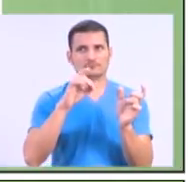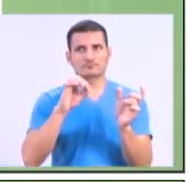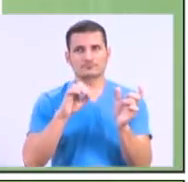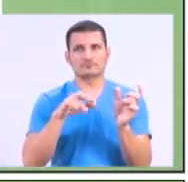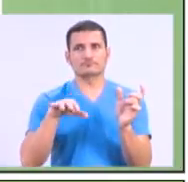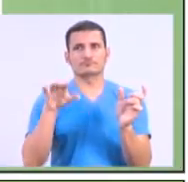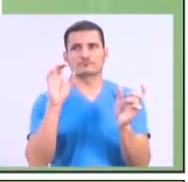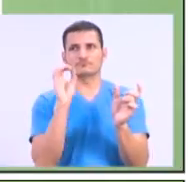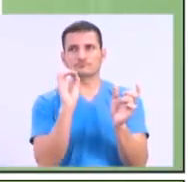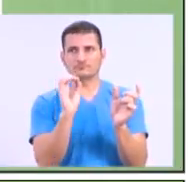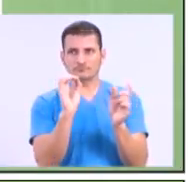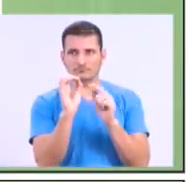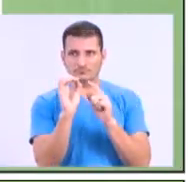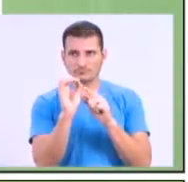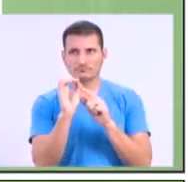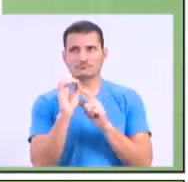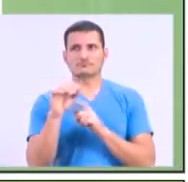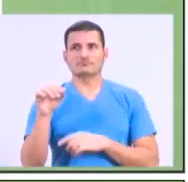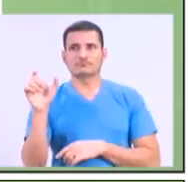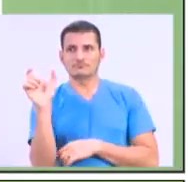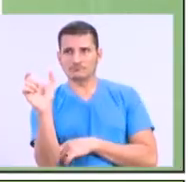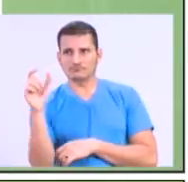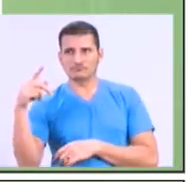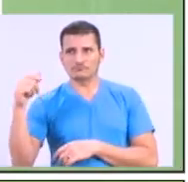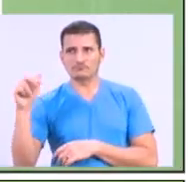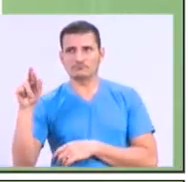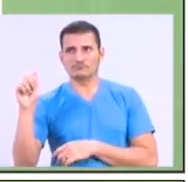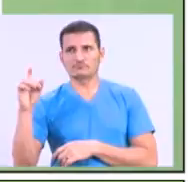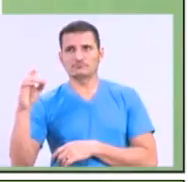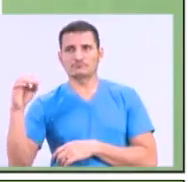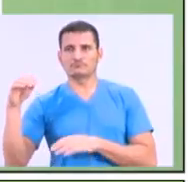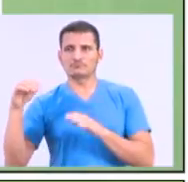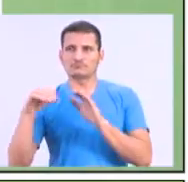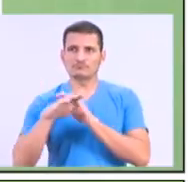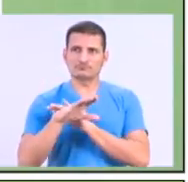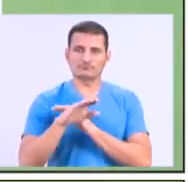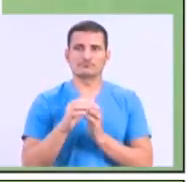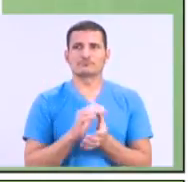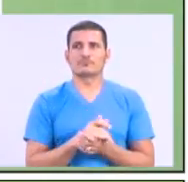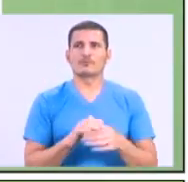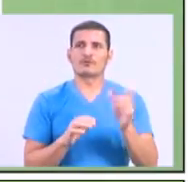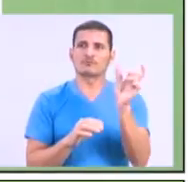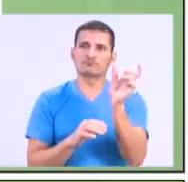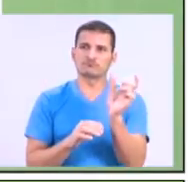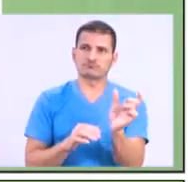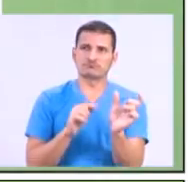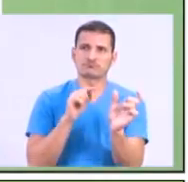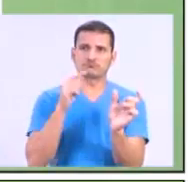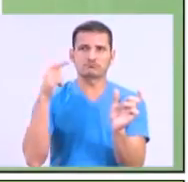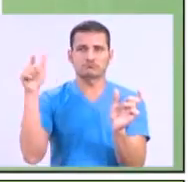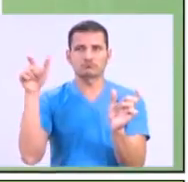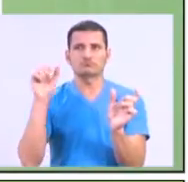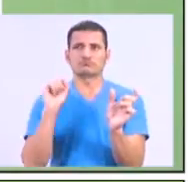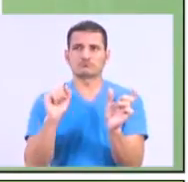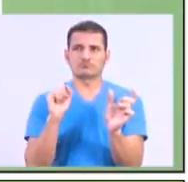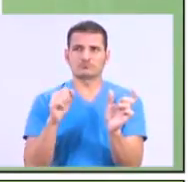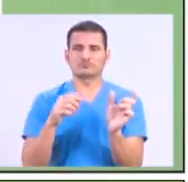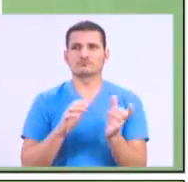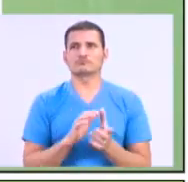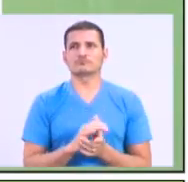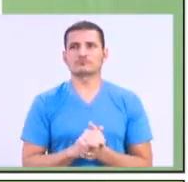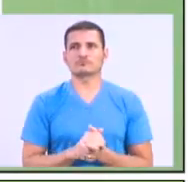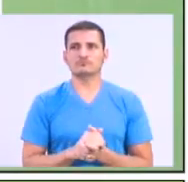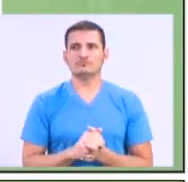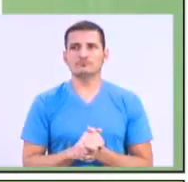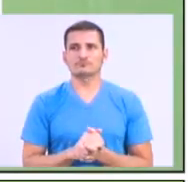o valor parado, certo? Essa mesma variável pode armazenar outro valor, né? Esse